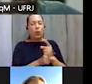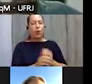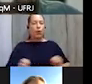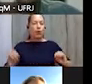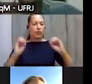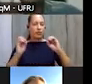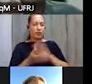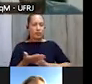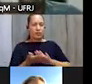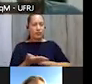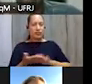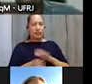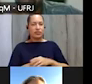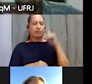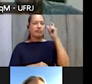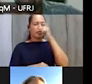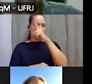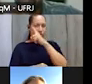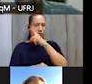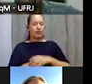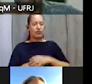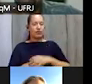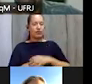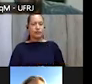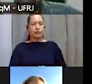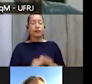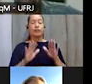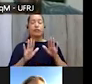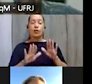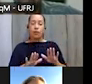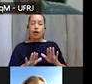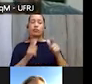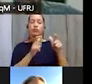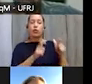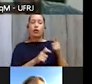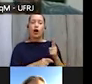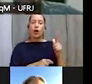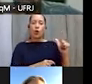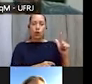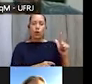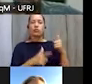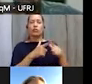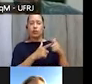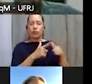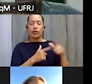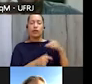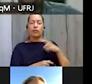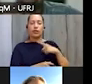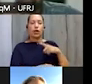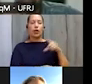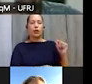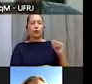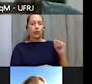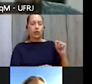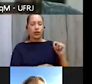também dificulta em muitos pontos. Mas em outros locais tem um problema também, que é a extensão